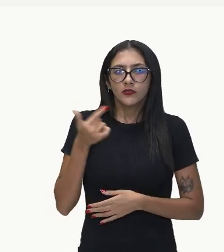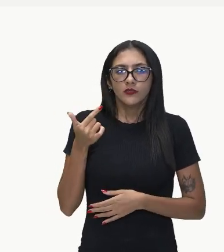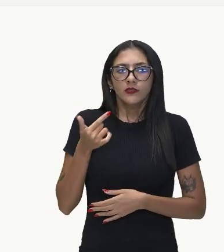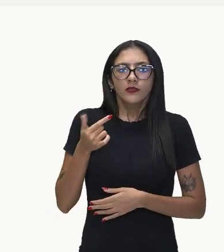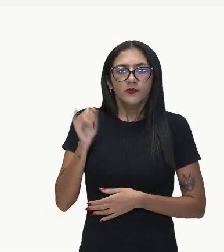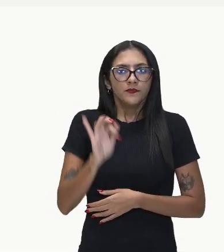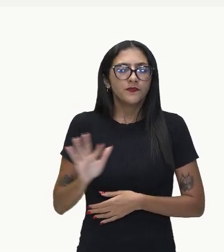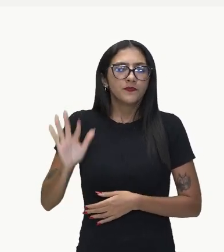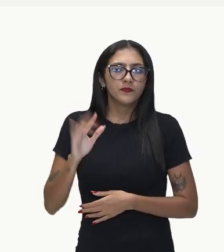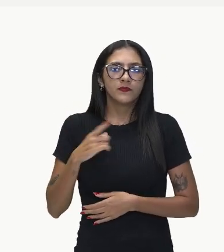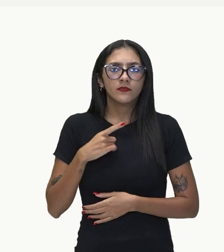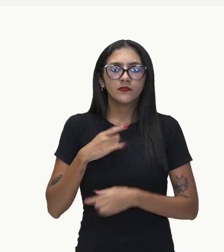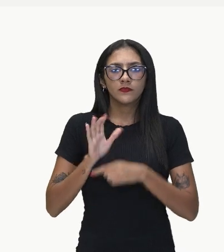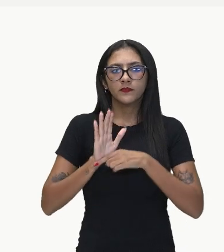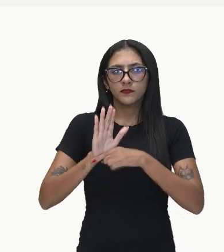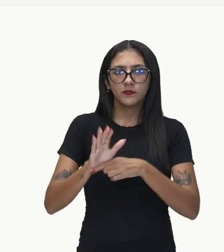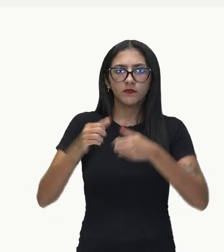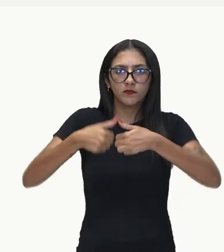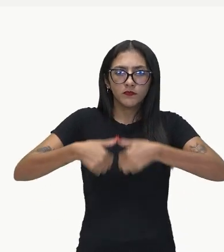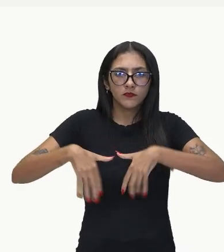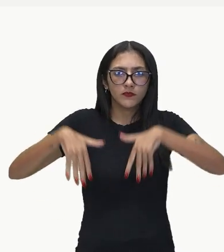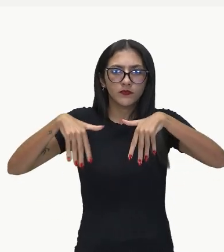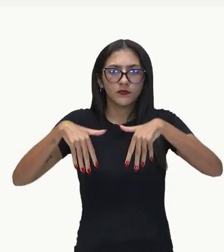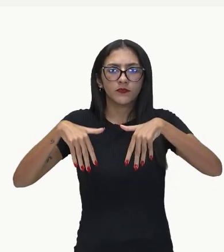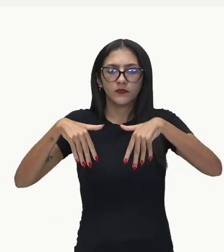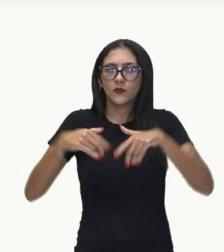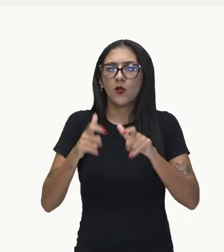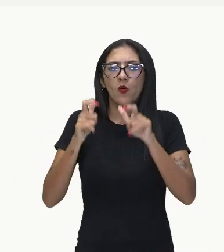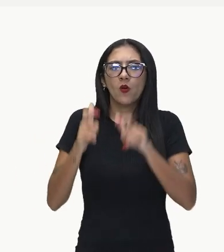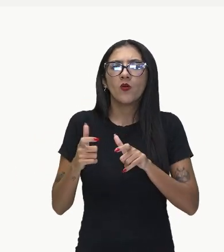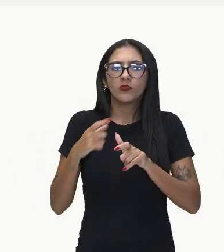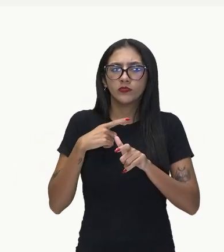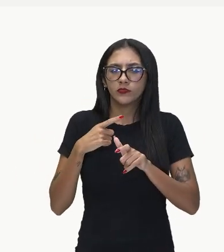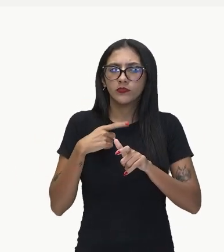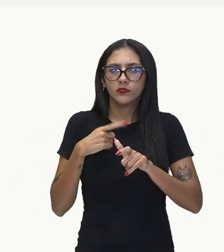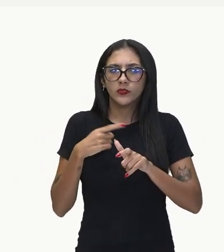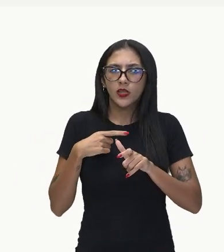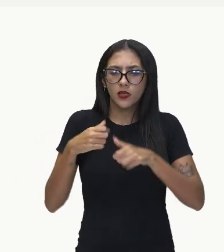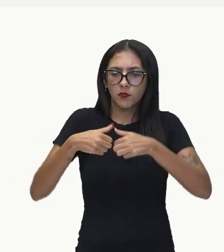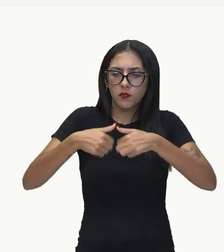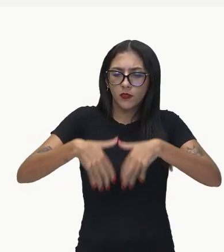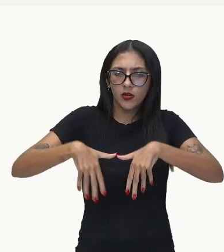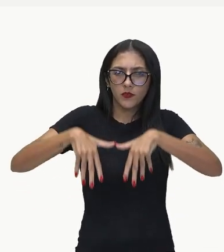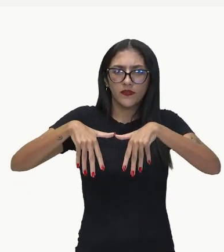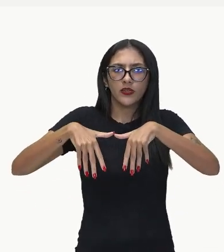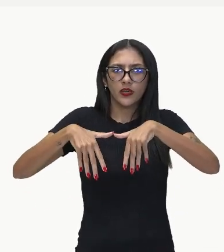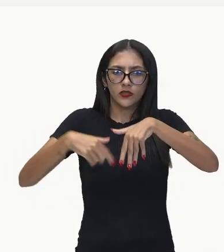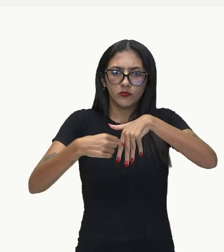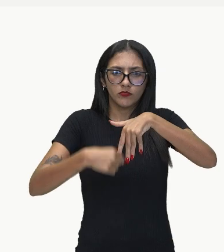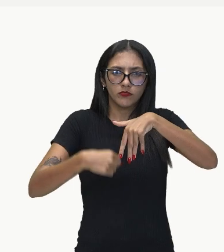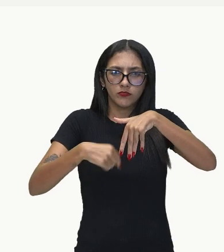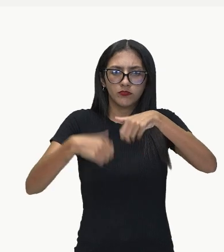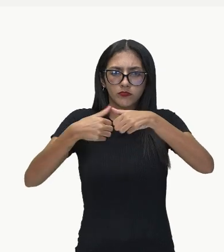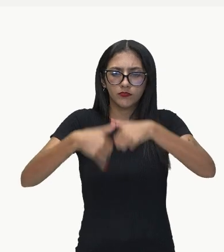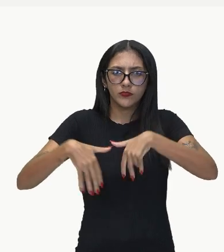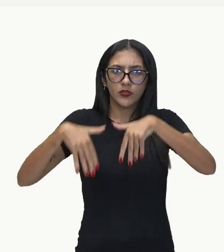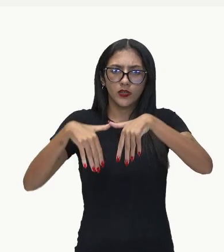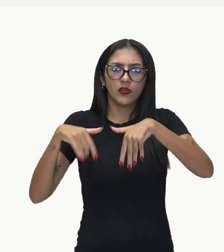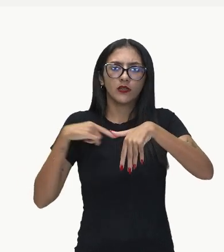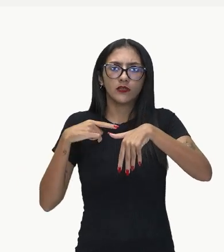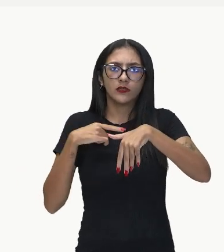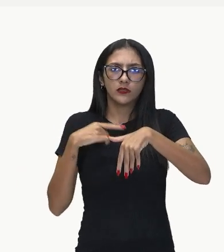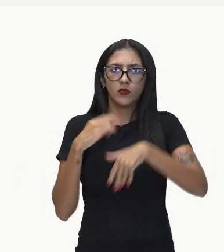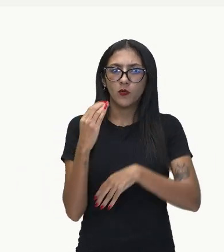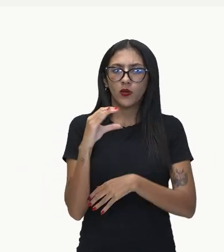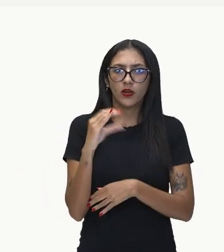a ramificação, né? A posição da ramificação, que está no carbono